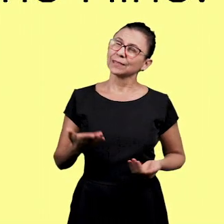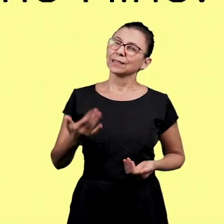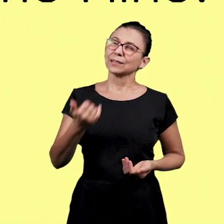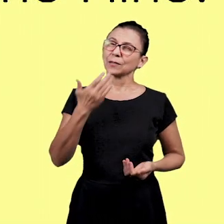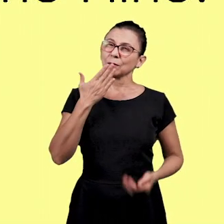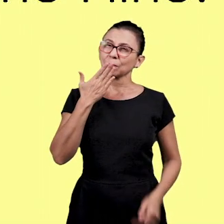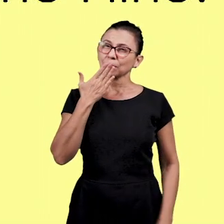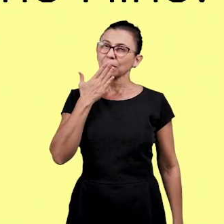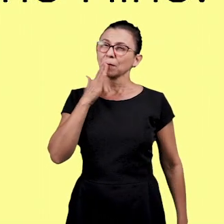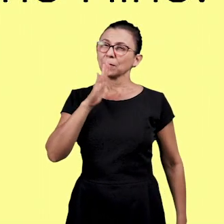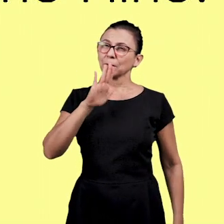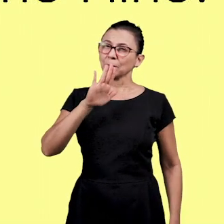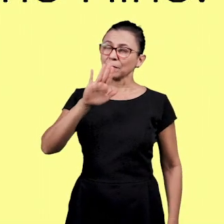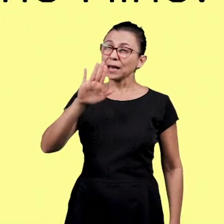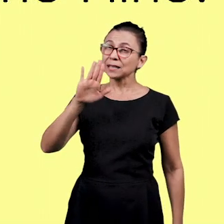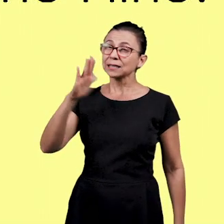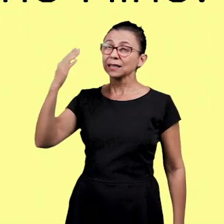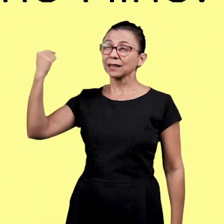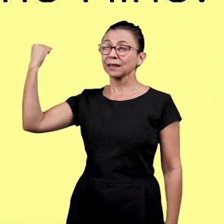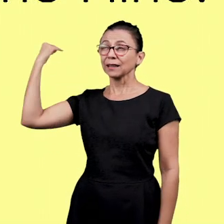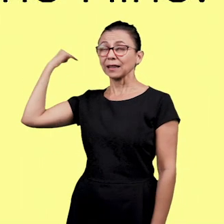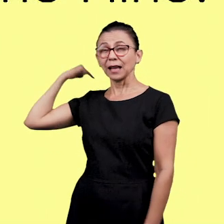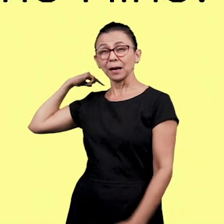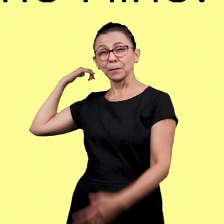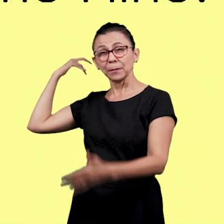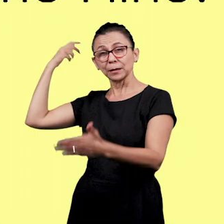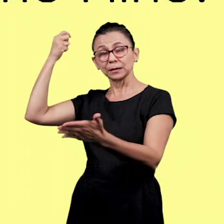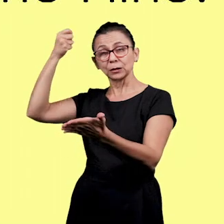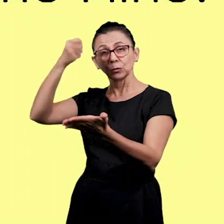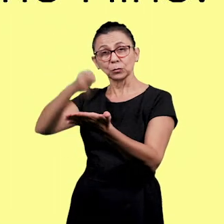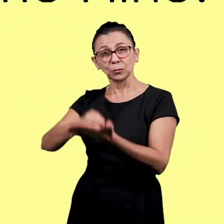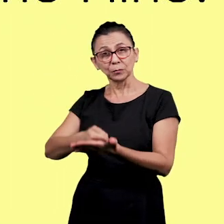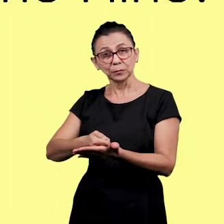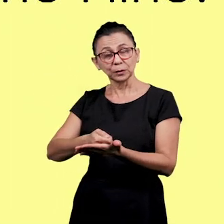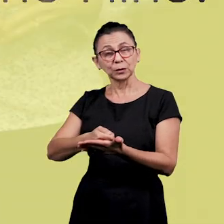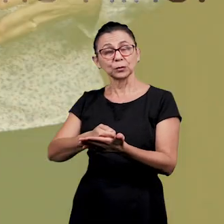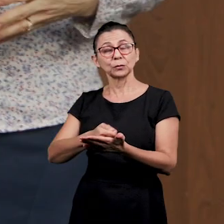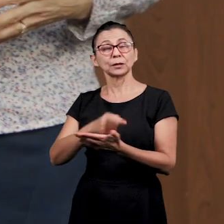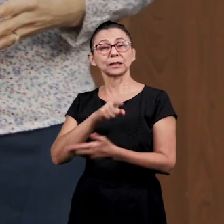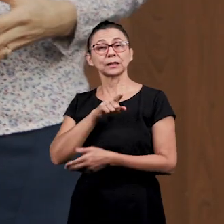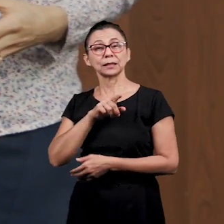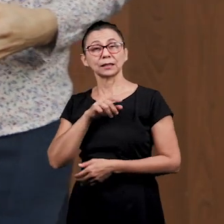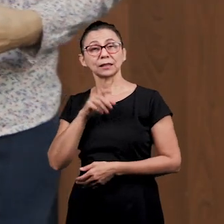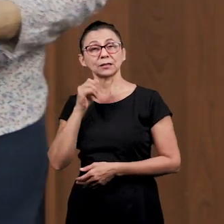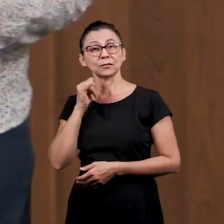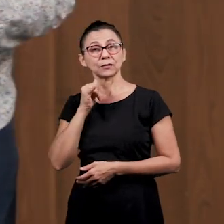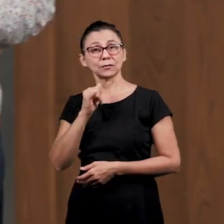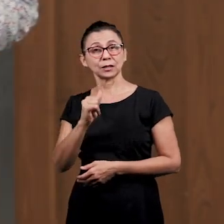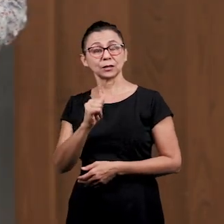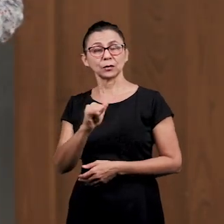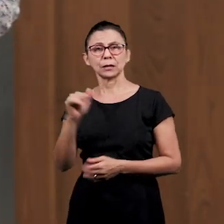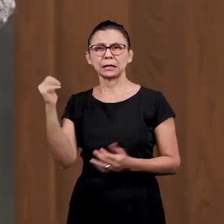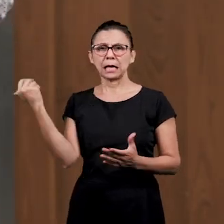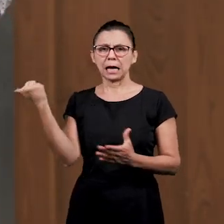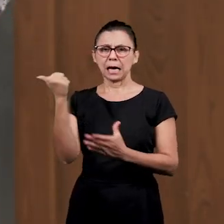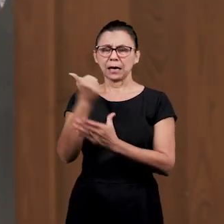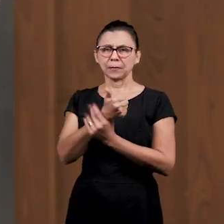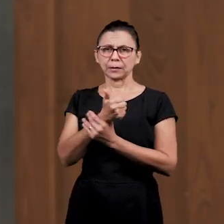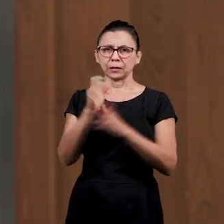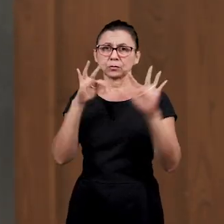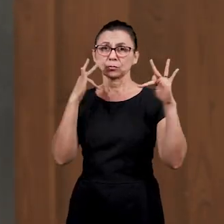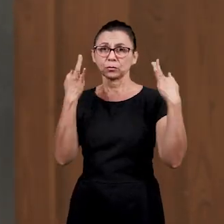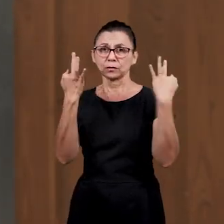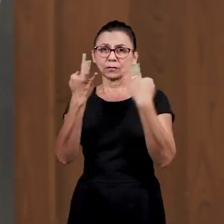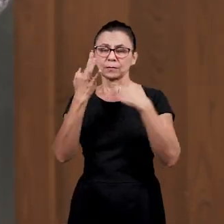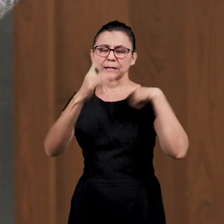benditas todas as famílias da terra." Aqui estava o Senhor Jesus, vindo desta família,